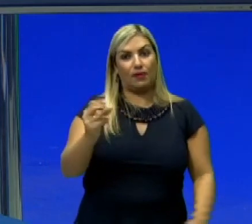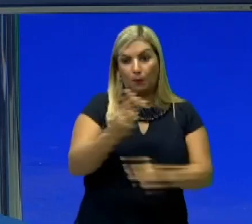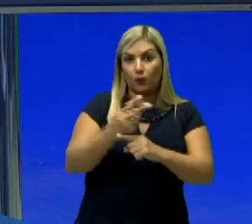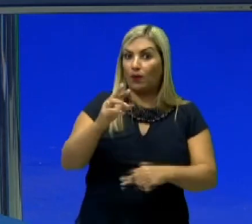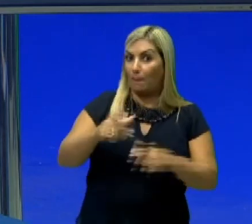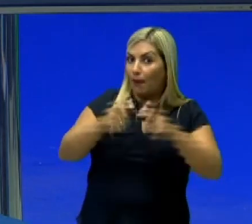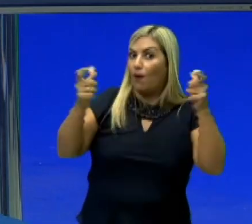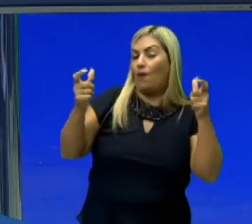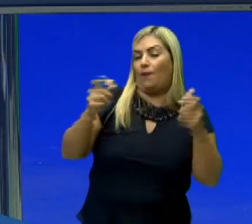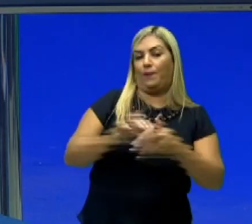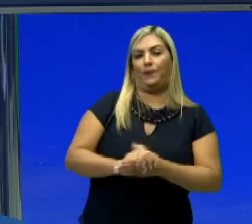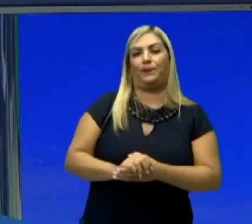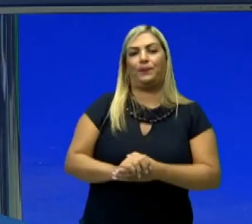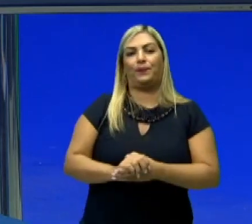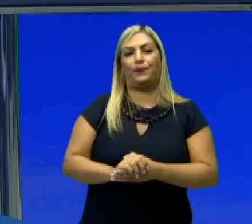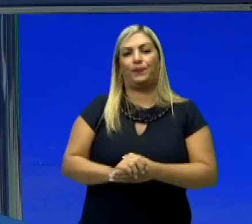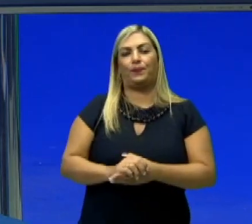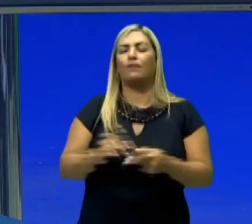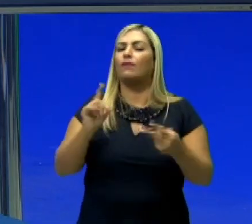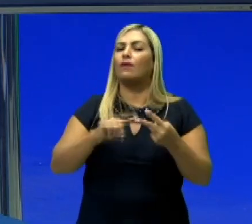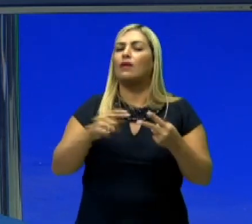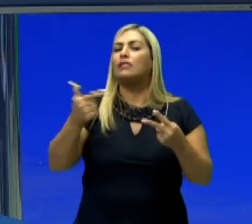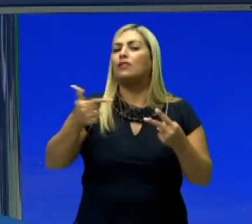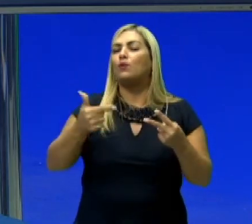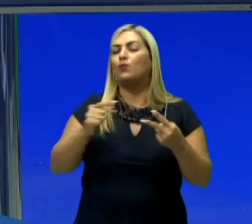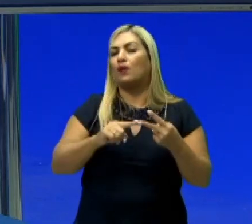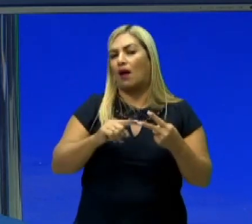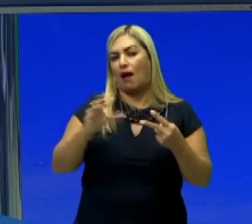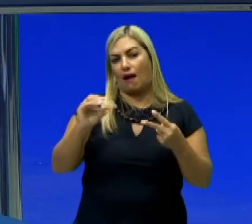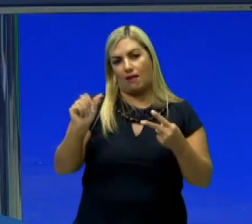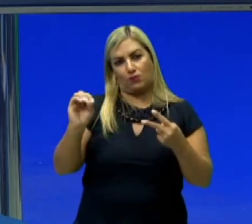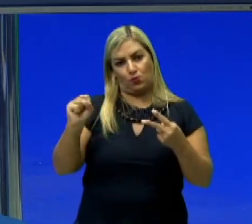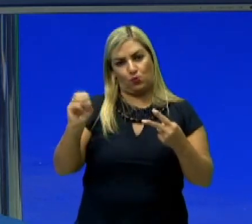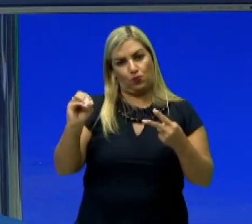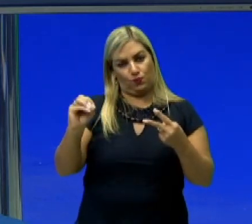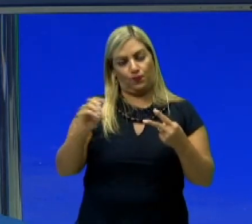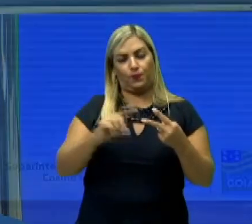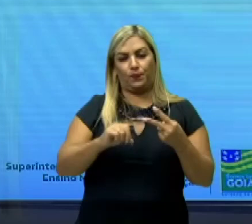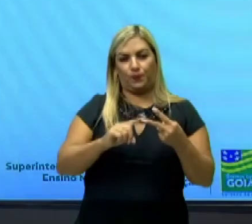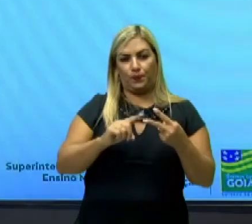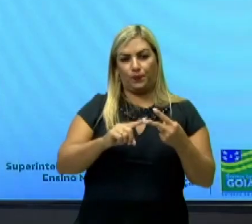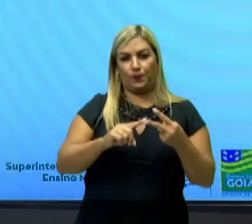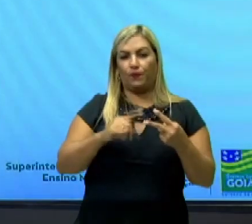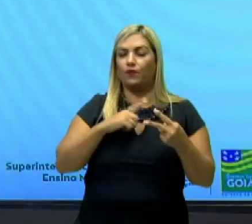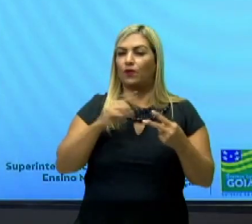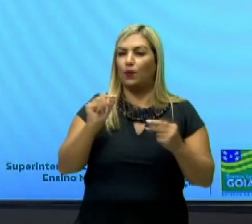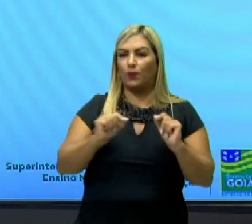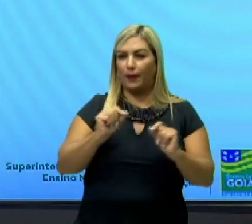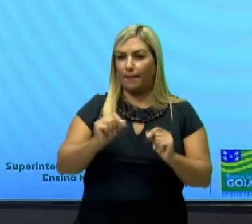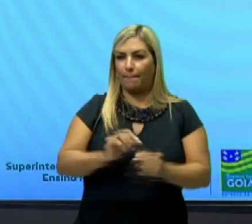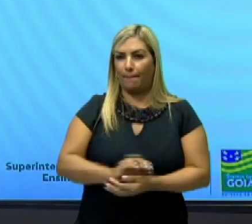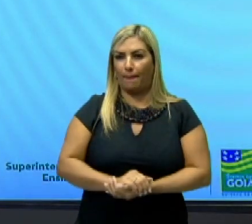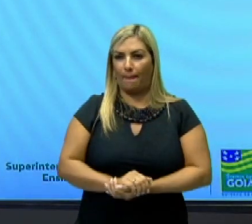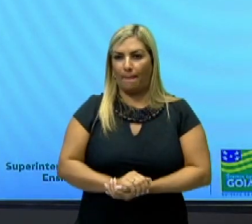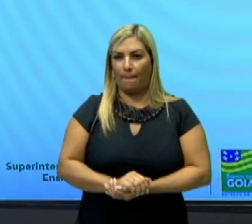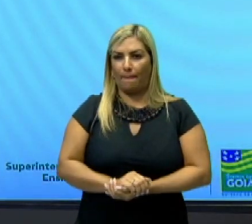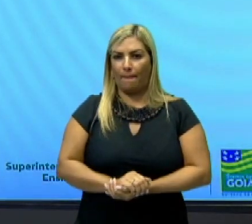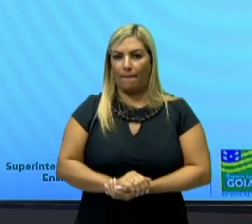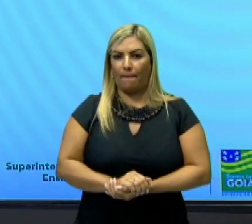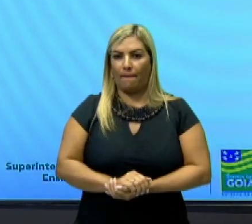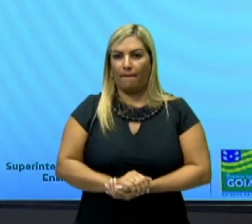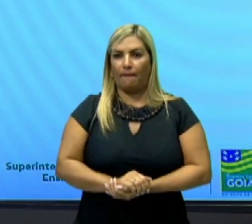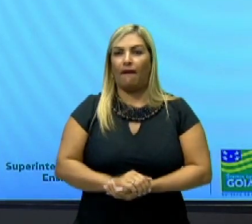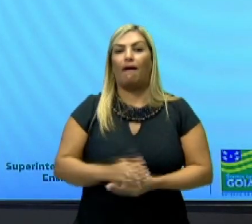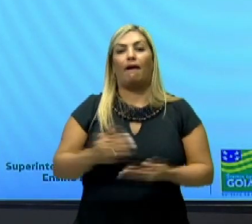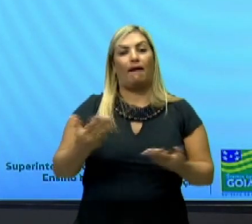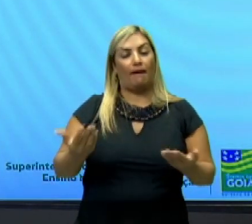resistência. Segundo caso. Olha aqui, nosso segundo caso. O que eu vou ter nesse caso aqui, Fontenelle? Aí